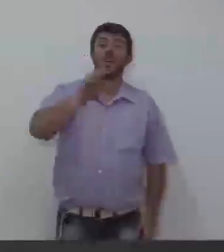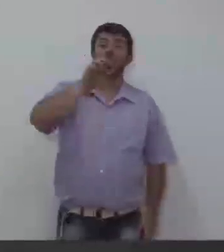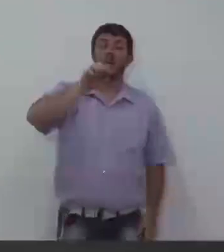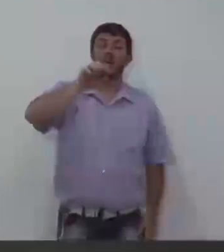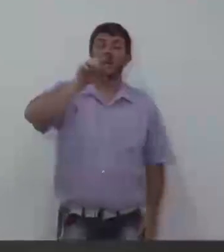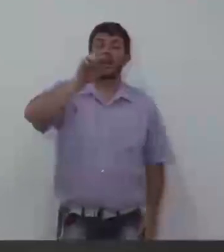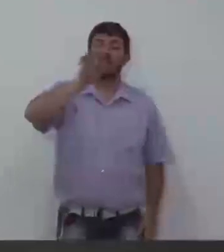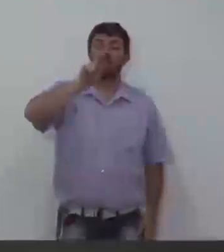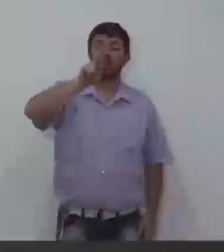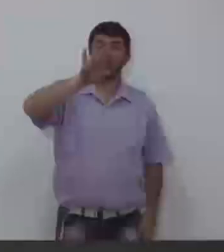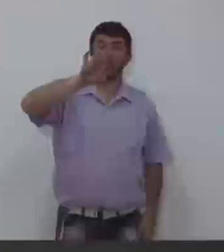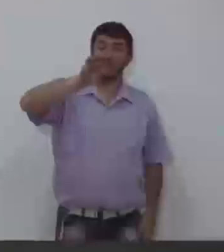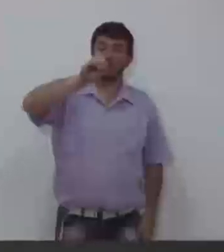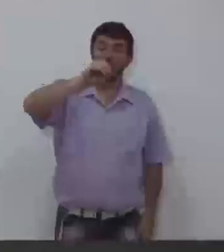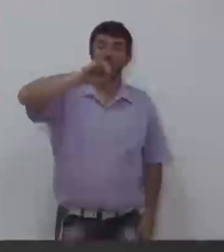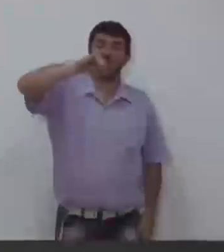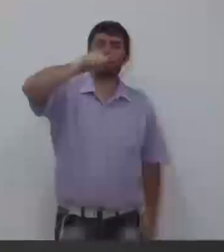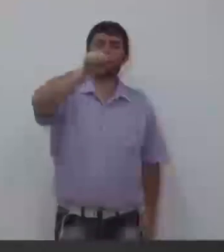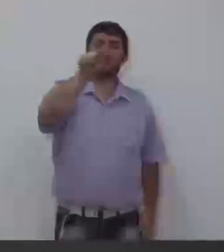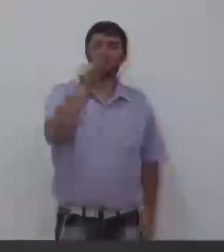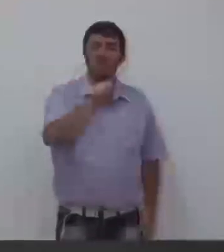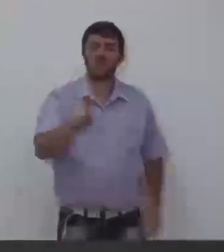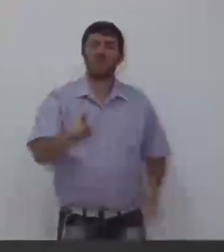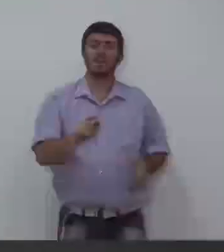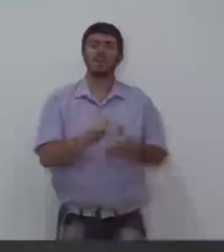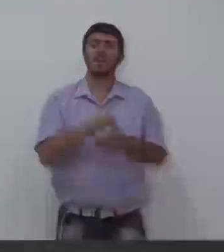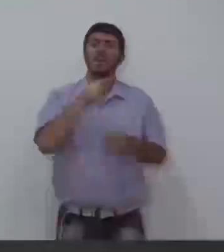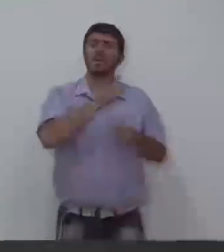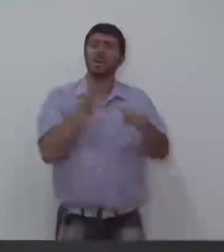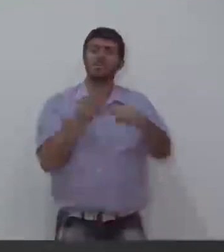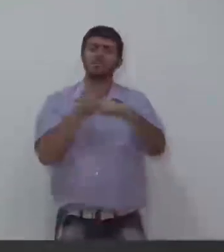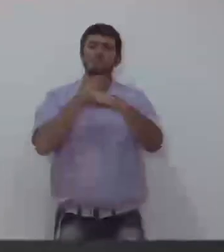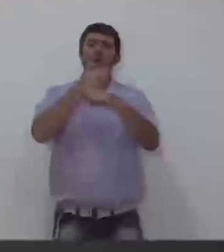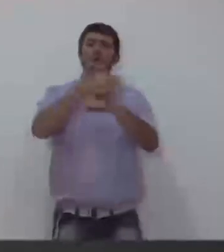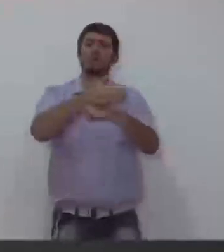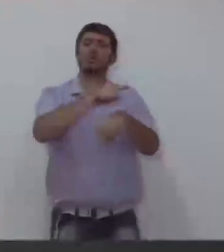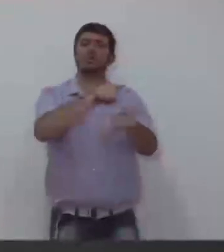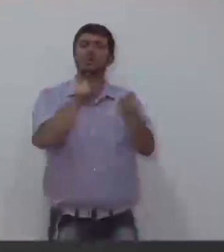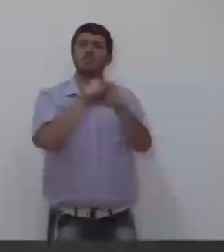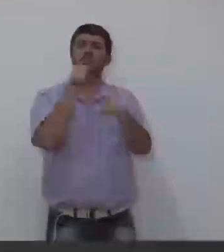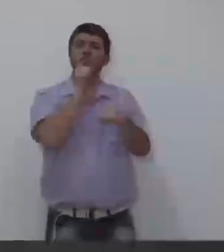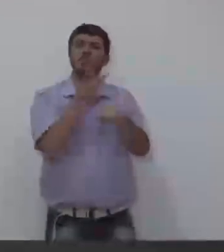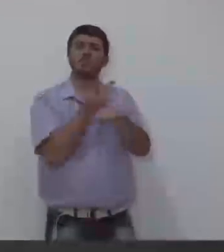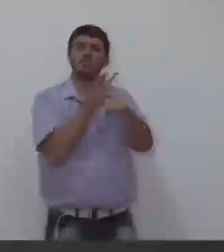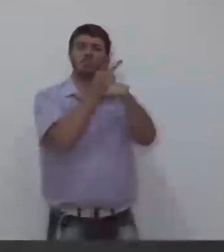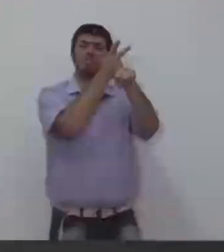Jazz, pela participação e premiação do Cultural de Vinhedo.